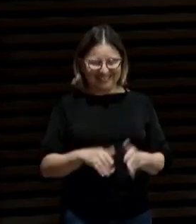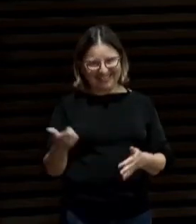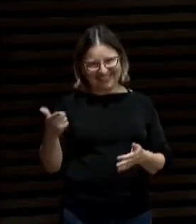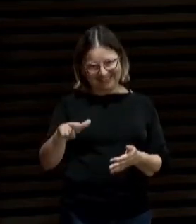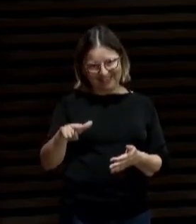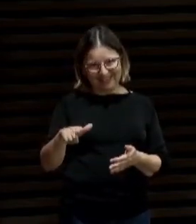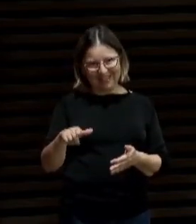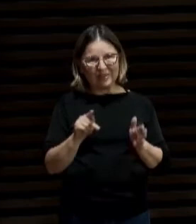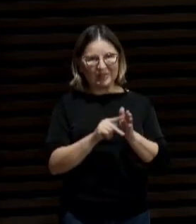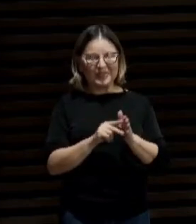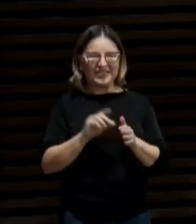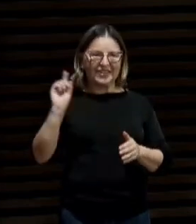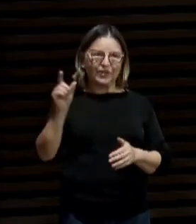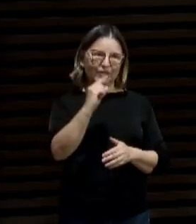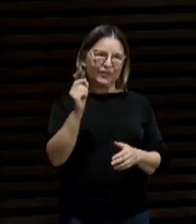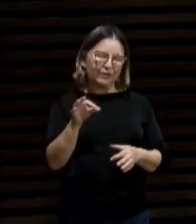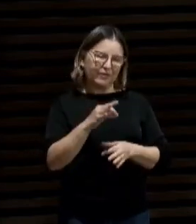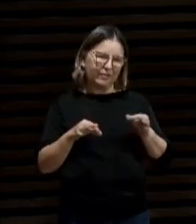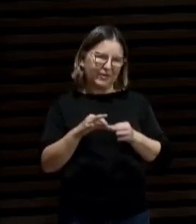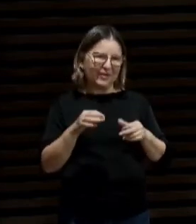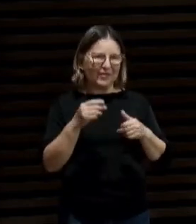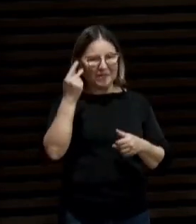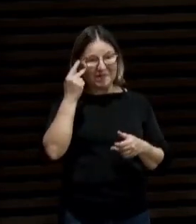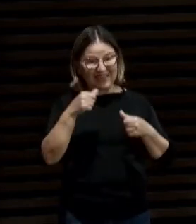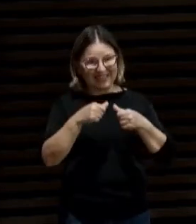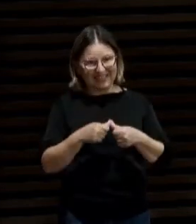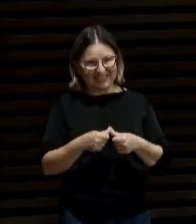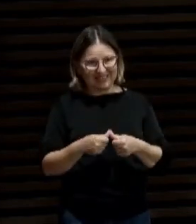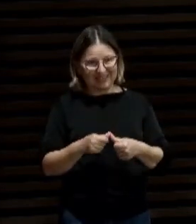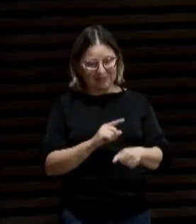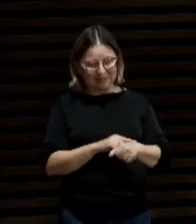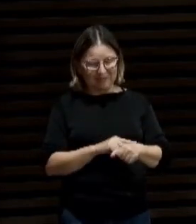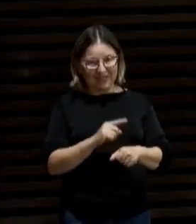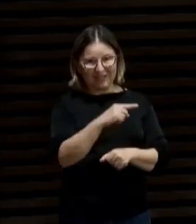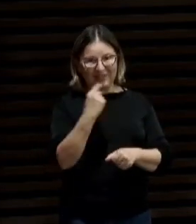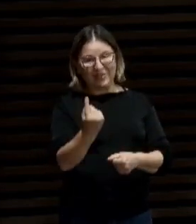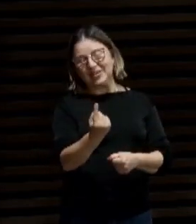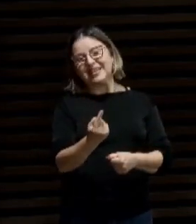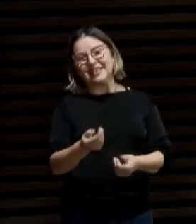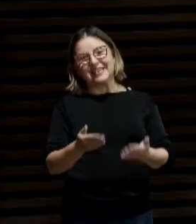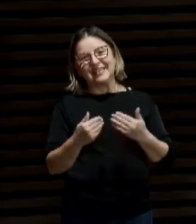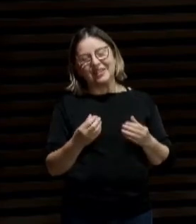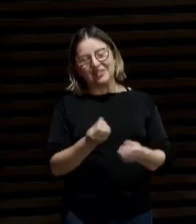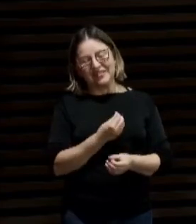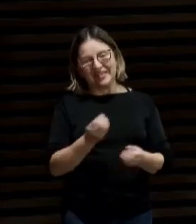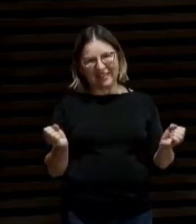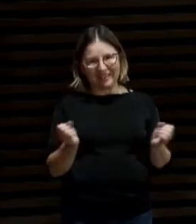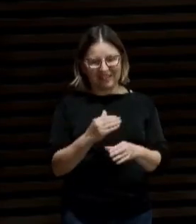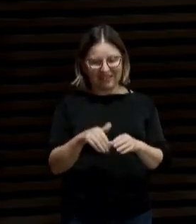Foi o próprio Deus que nos preparou para isso, quando Ele nos regenerou mediante a fé em Jesus Cristo. Mais uma